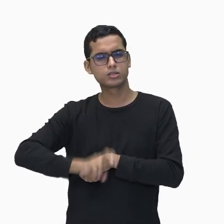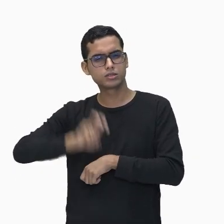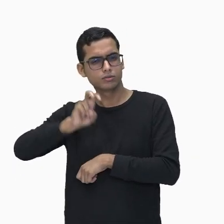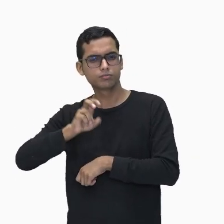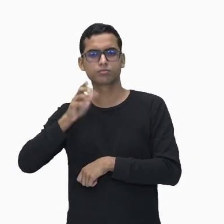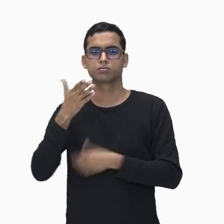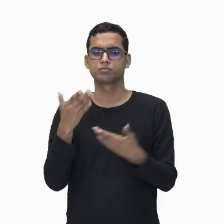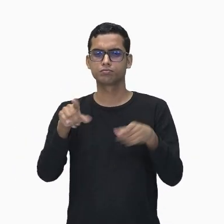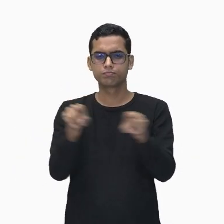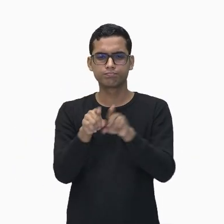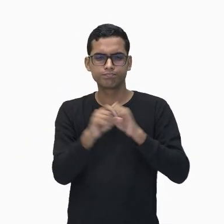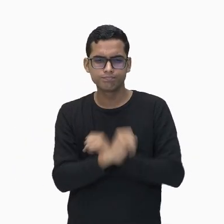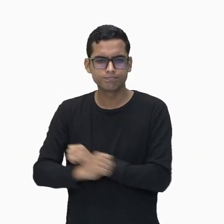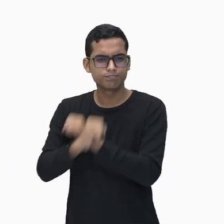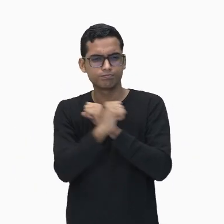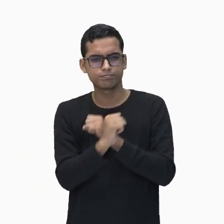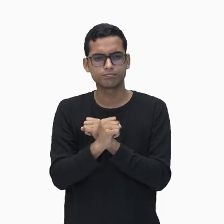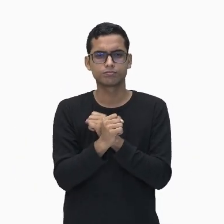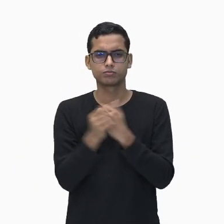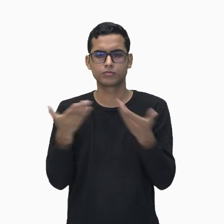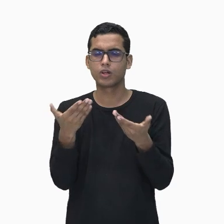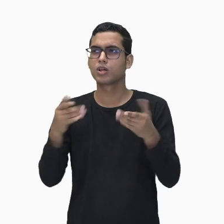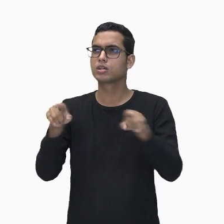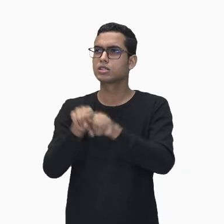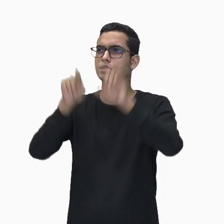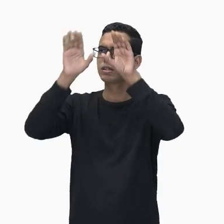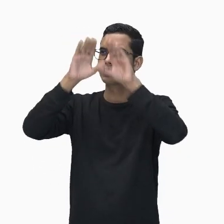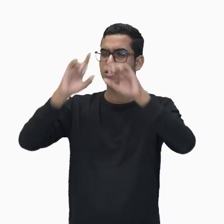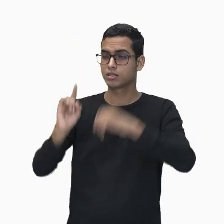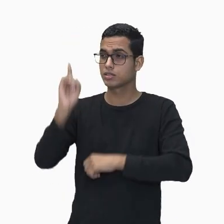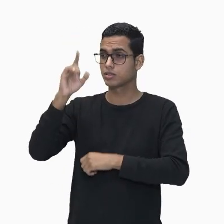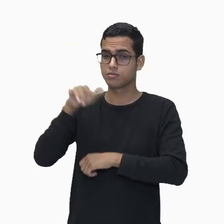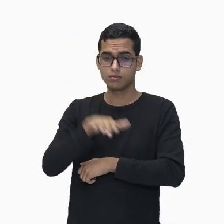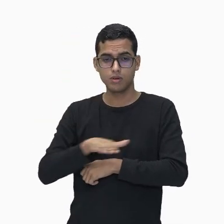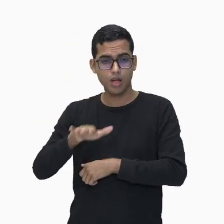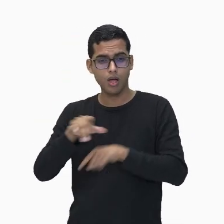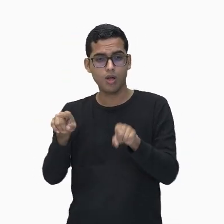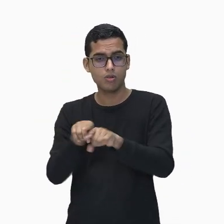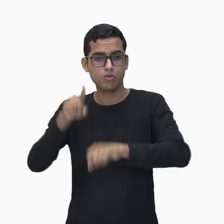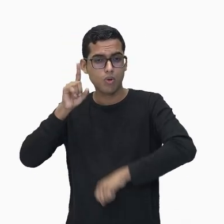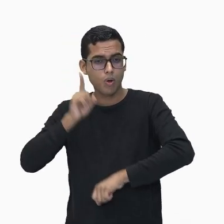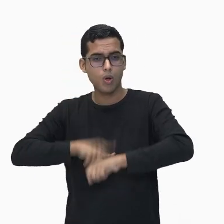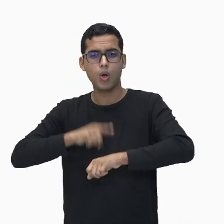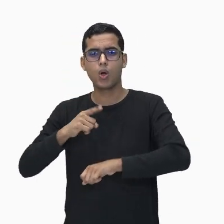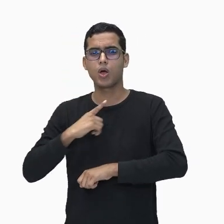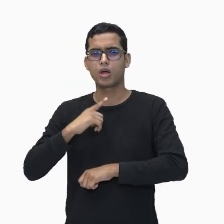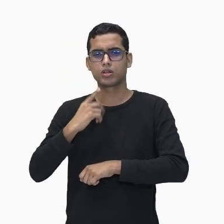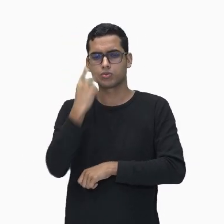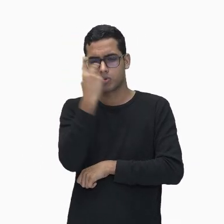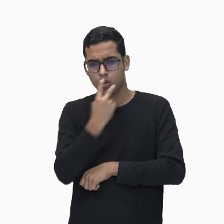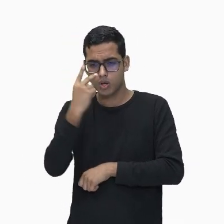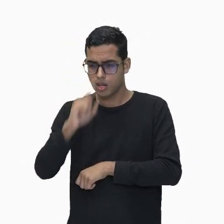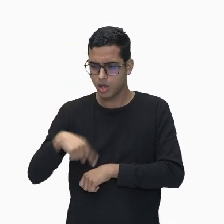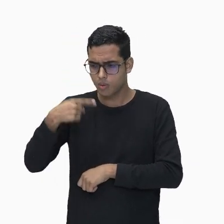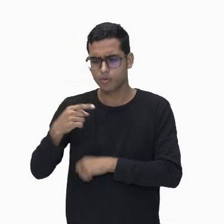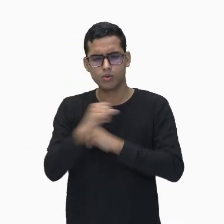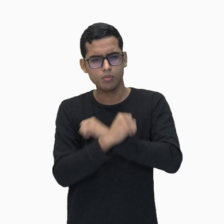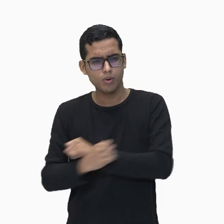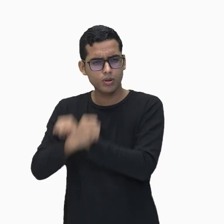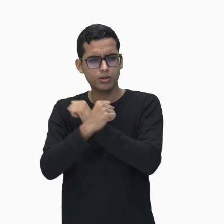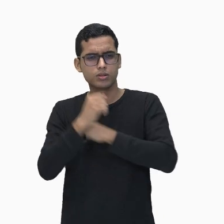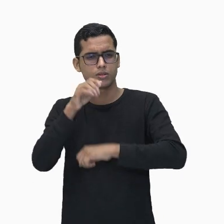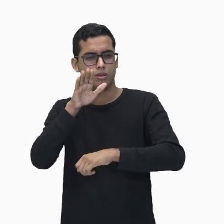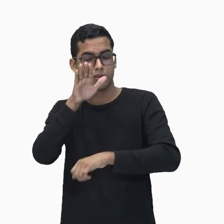protege alto, protege depois, protege hora, dentro de 2 minutos, daqui a 2 horas, protege à tarde,